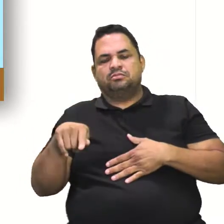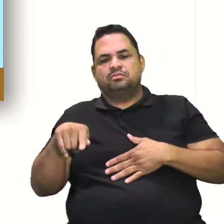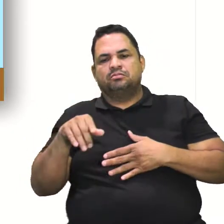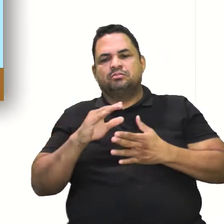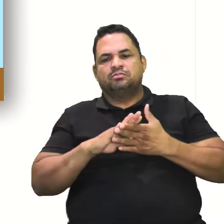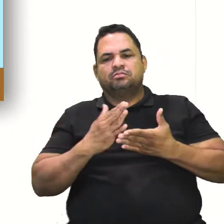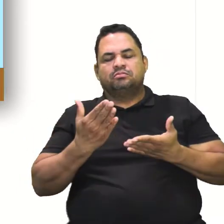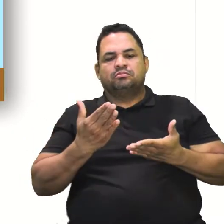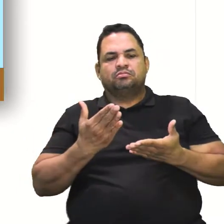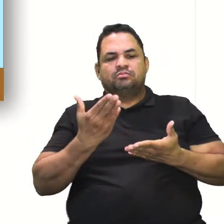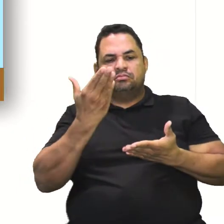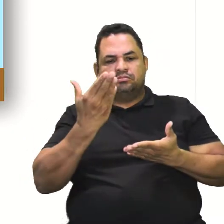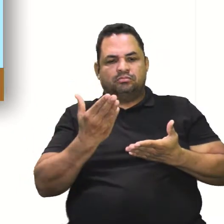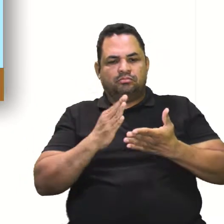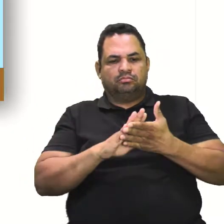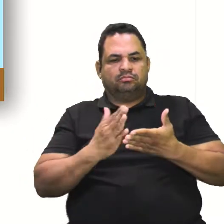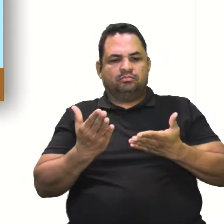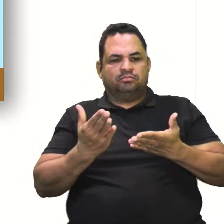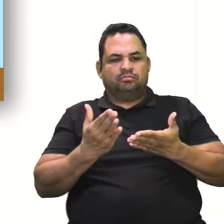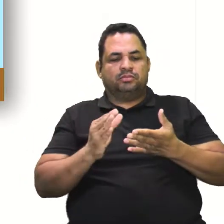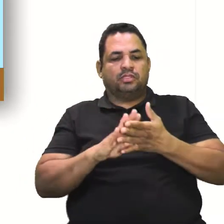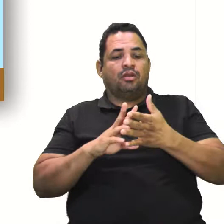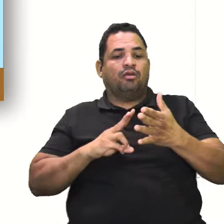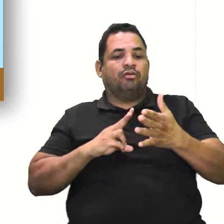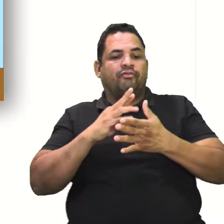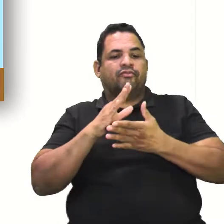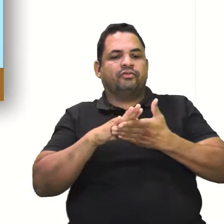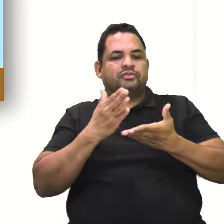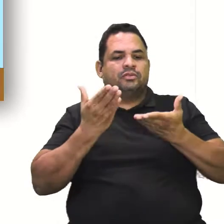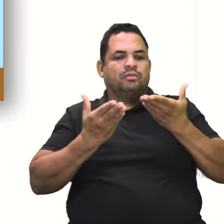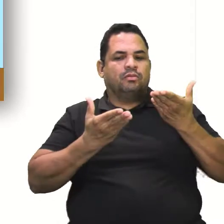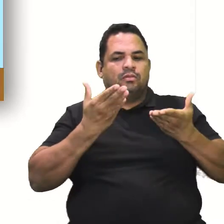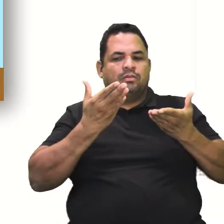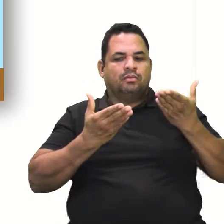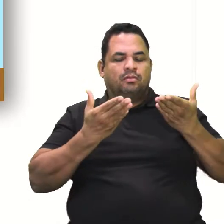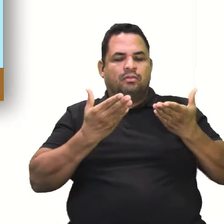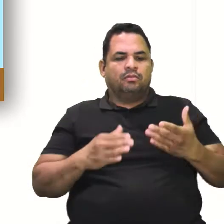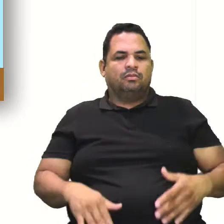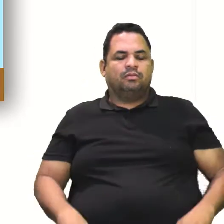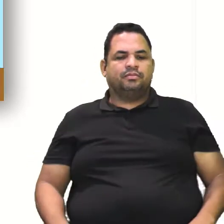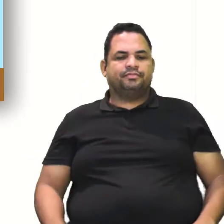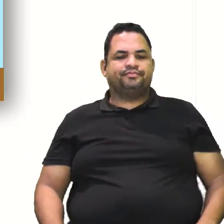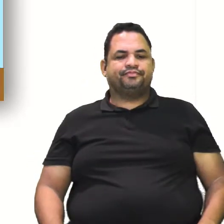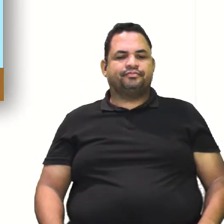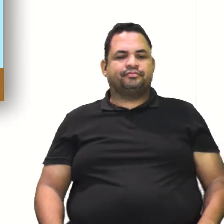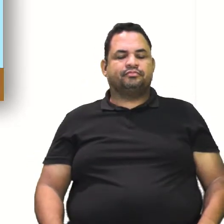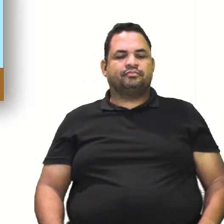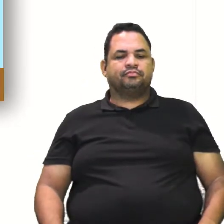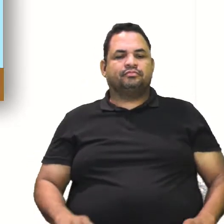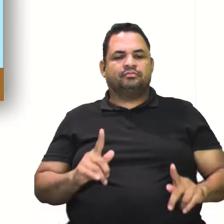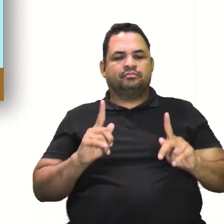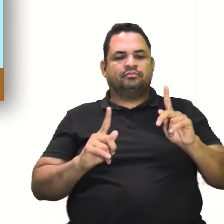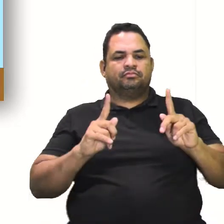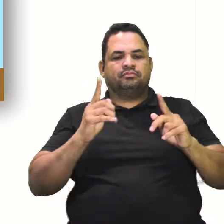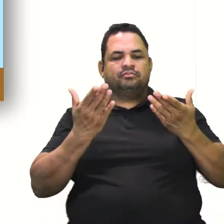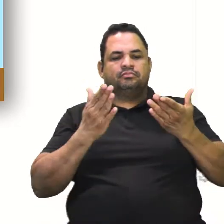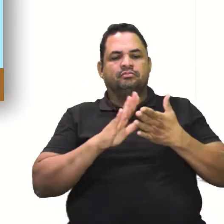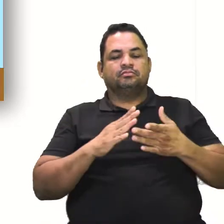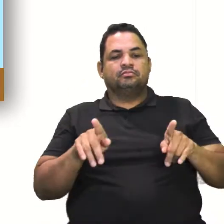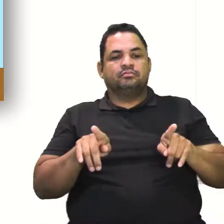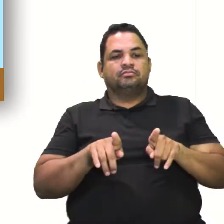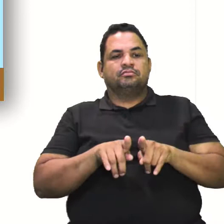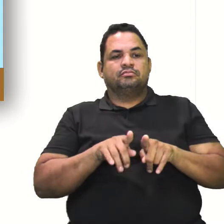que, se considerando atuantes apenas as forças da gravidade. E aqui é interessante porque podemos